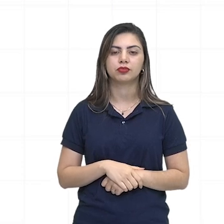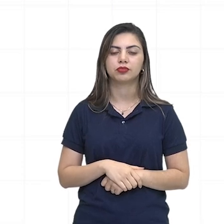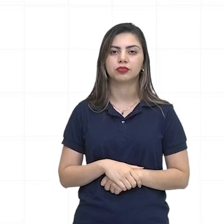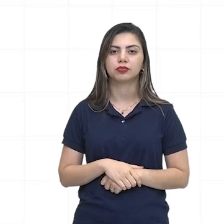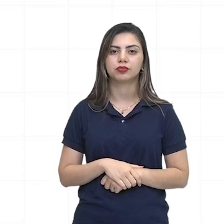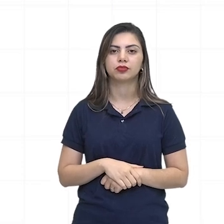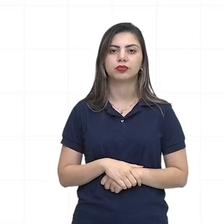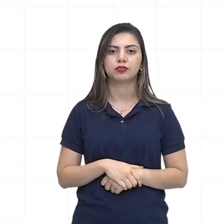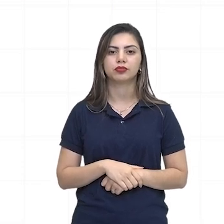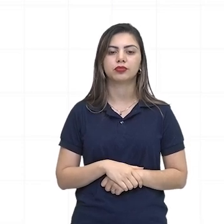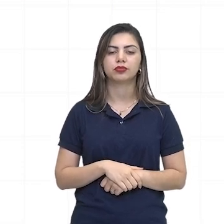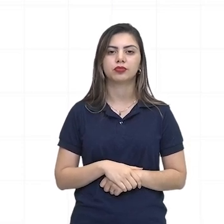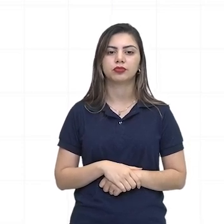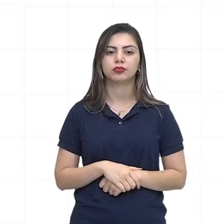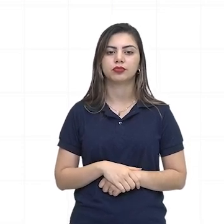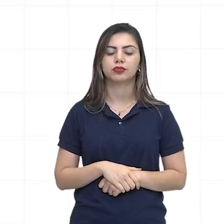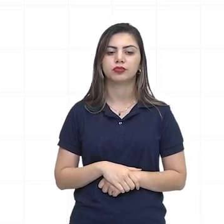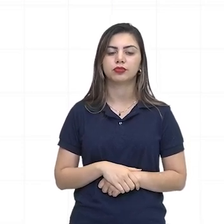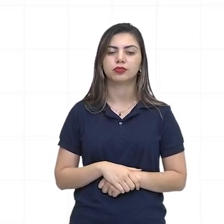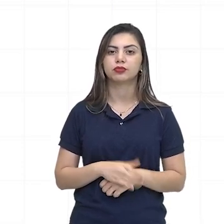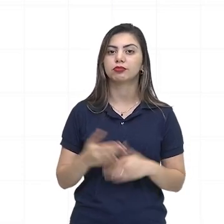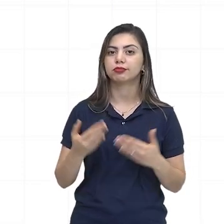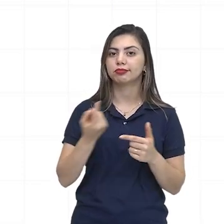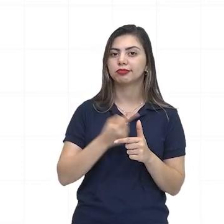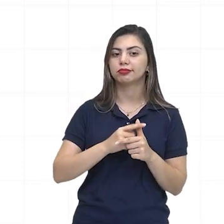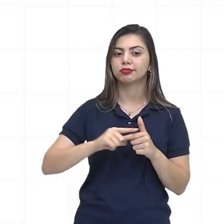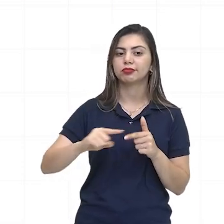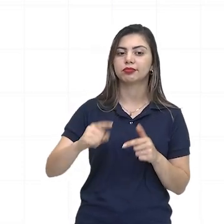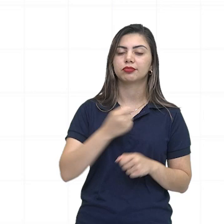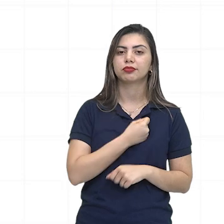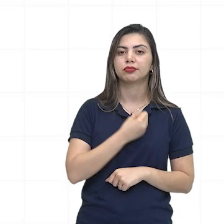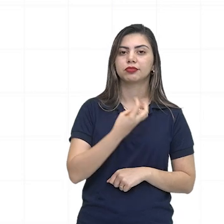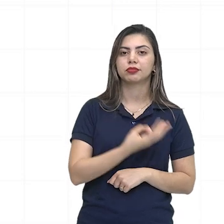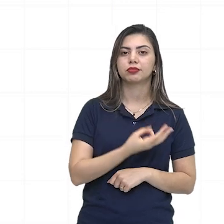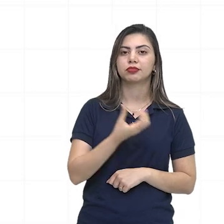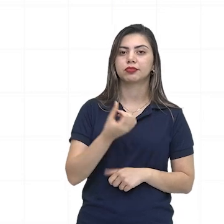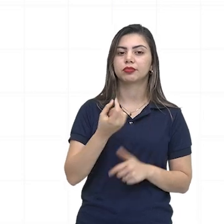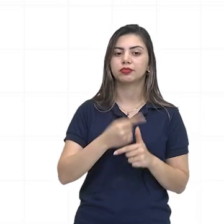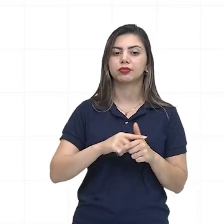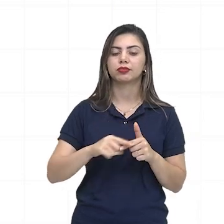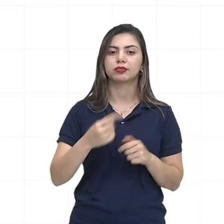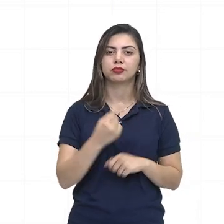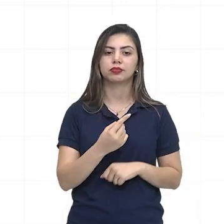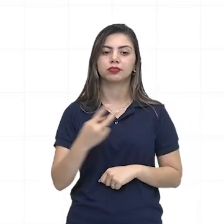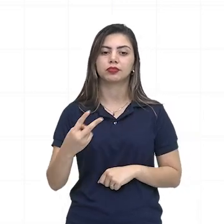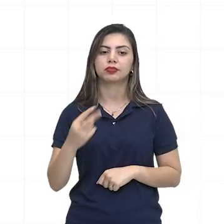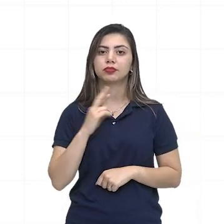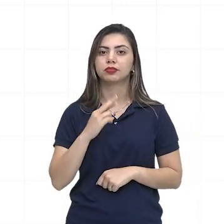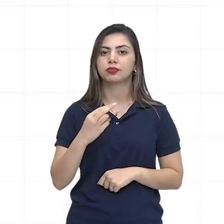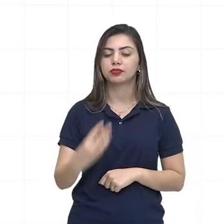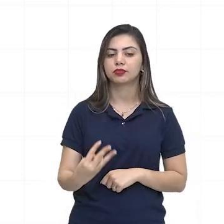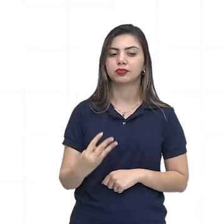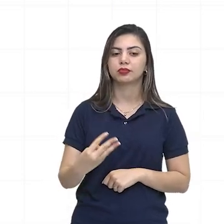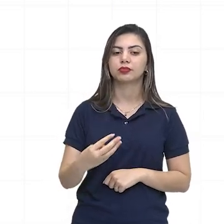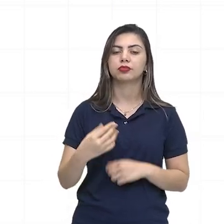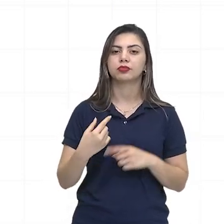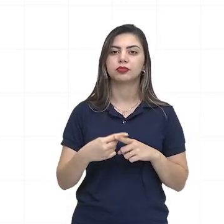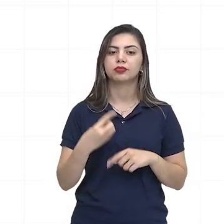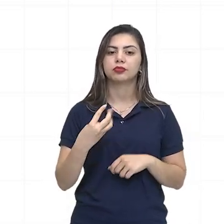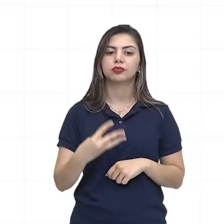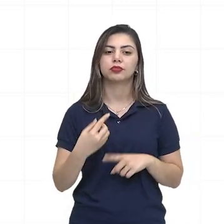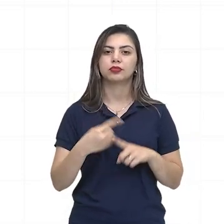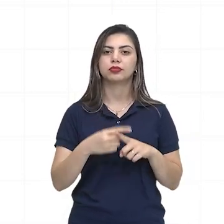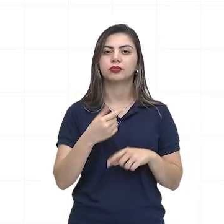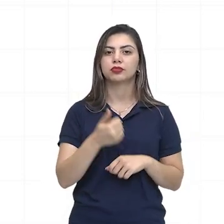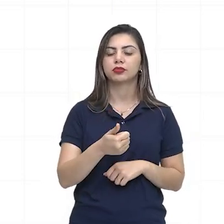Então, voltando aqui para a divisão, primeiro a gente divide 36 por 12, que dá 3. 3 vezes 12